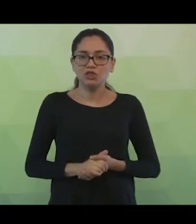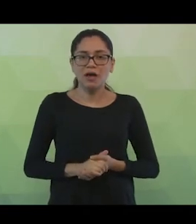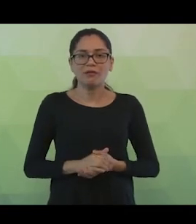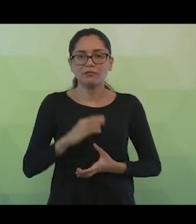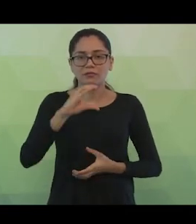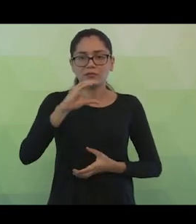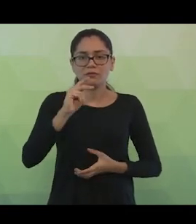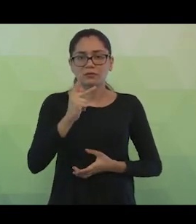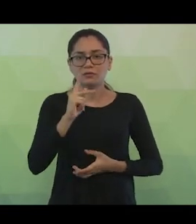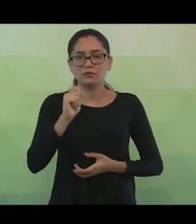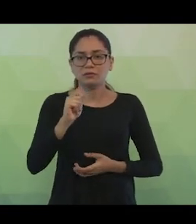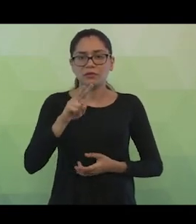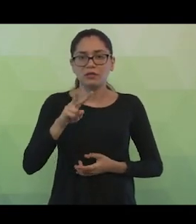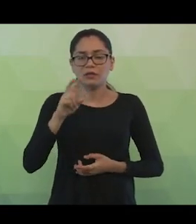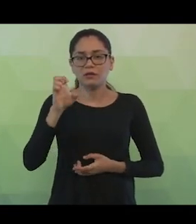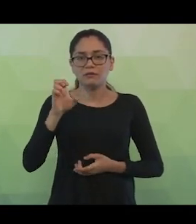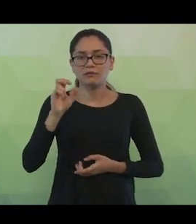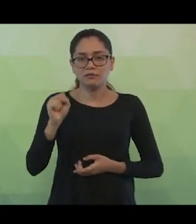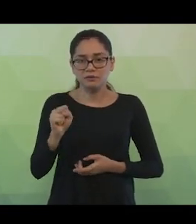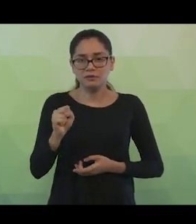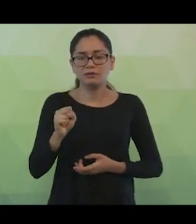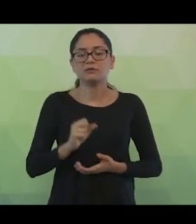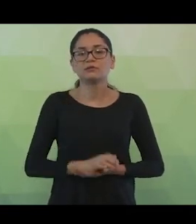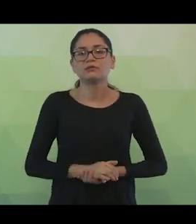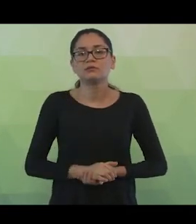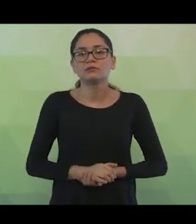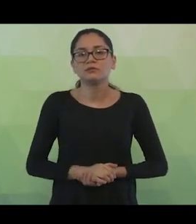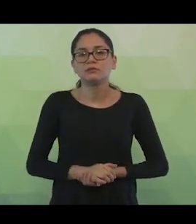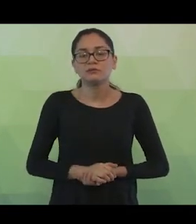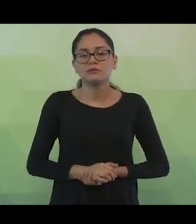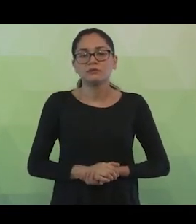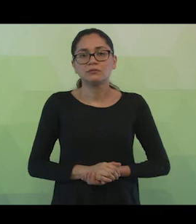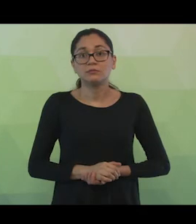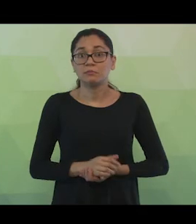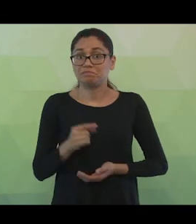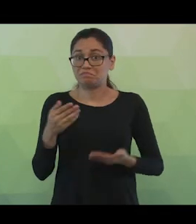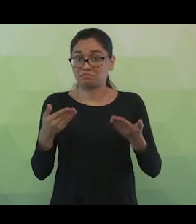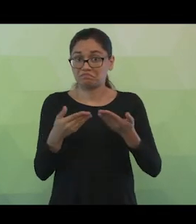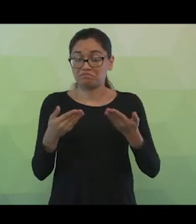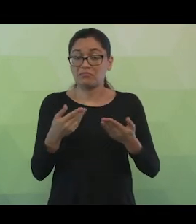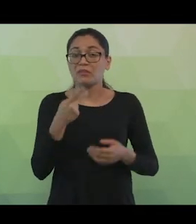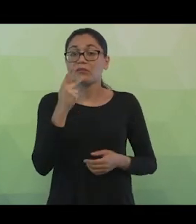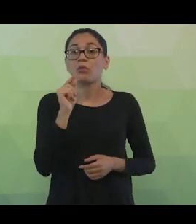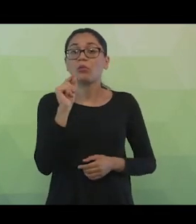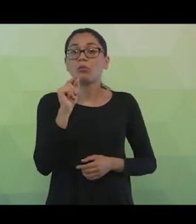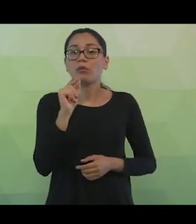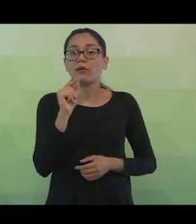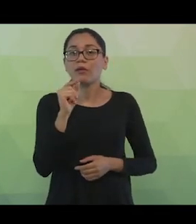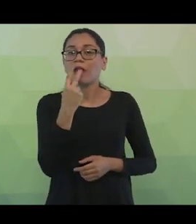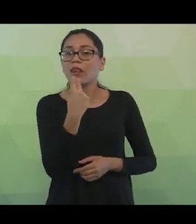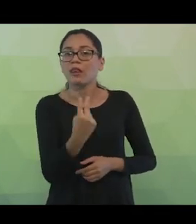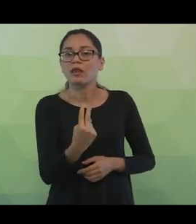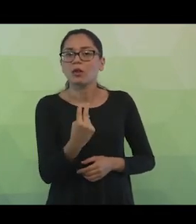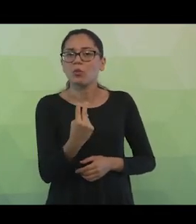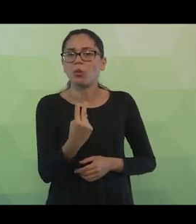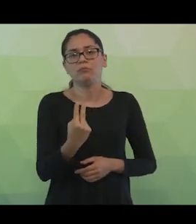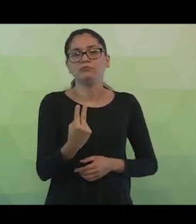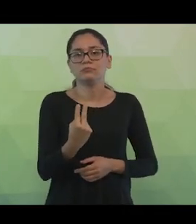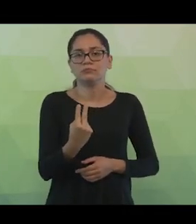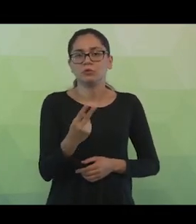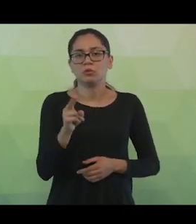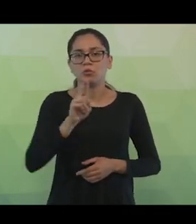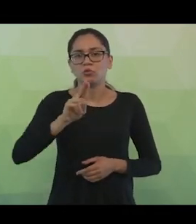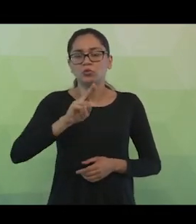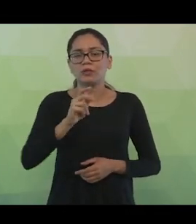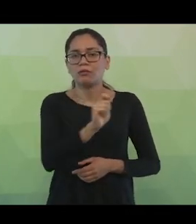Neste momento, vamos informar qual vai ser a língua utilizada no programa,